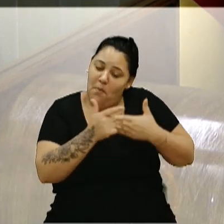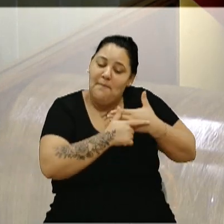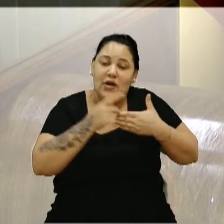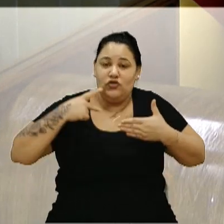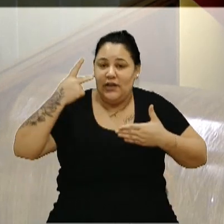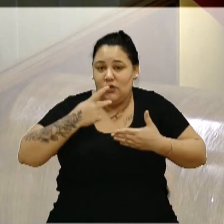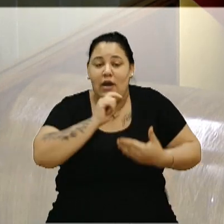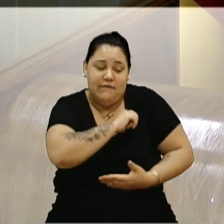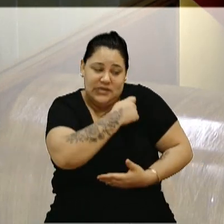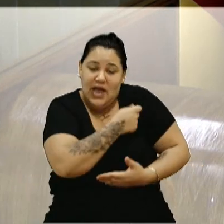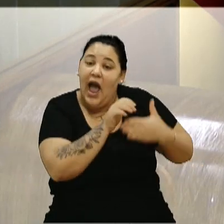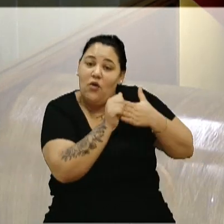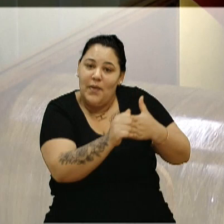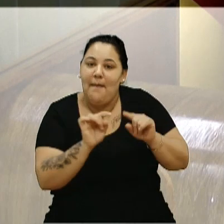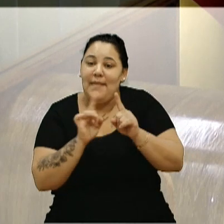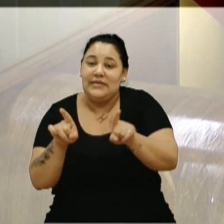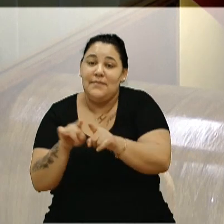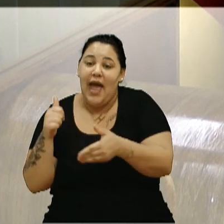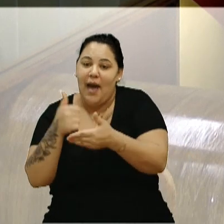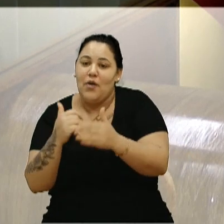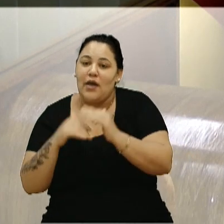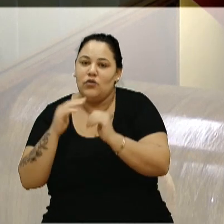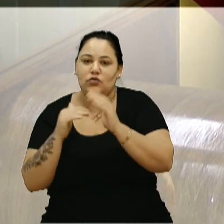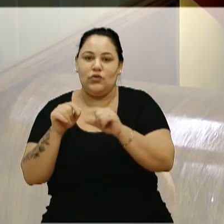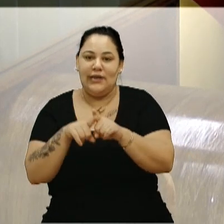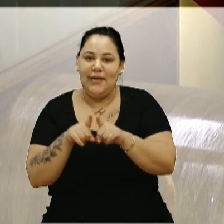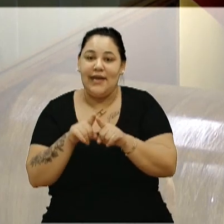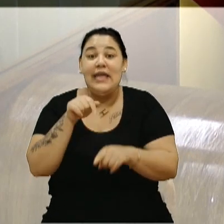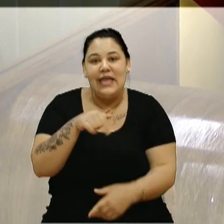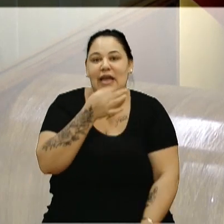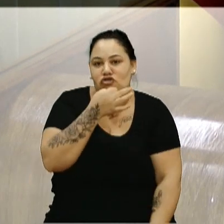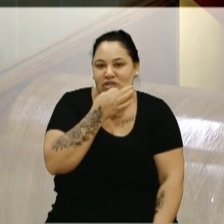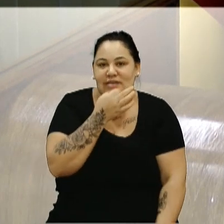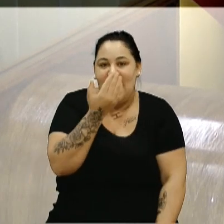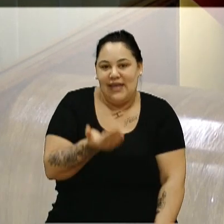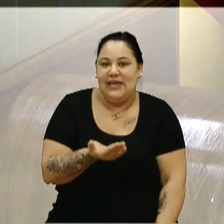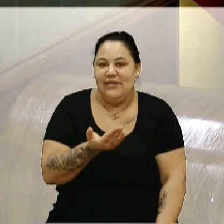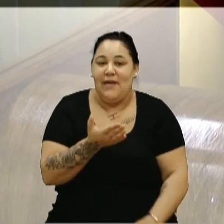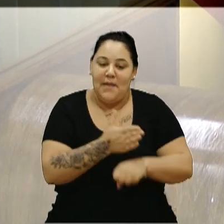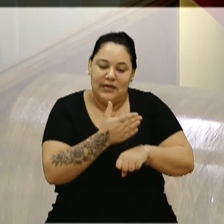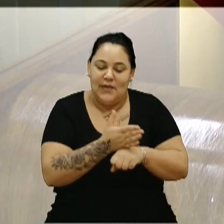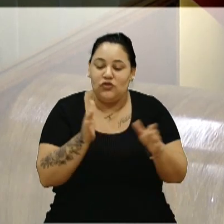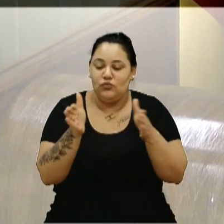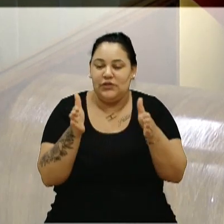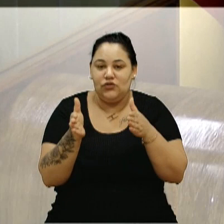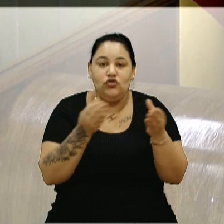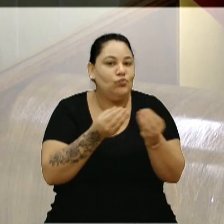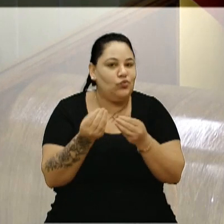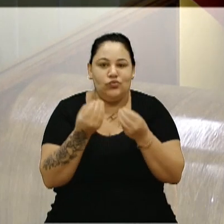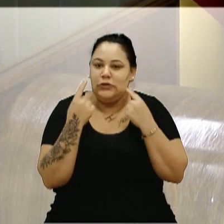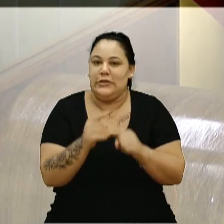também construir, ajudar, apoiar. E Caxias do Sul vai entrar num período de muitos